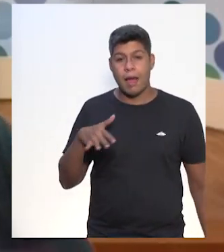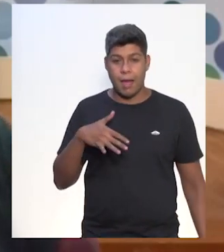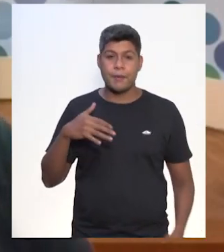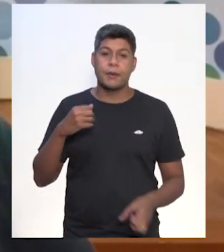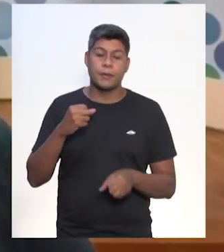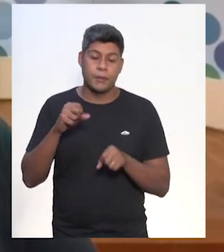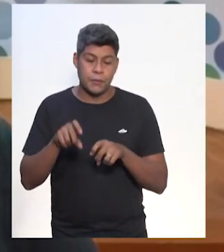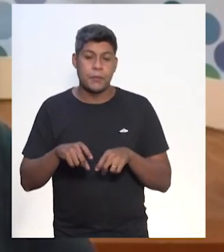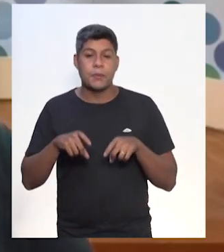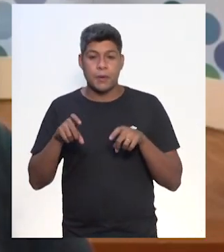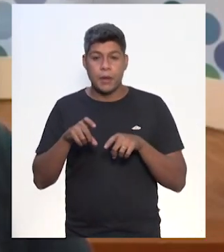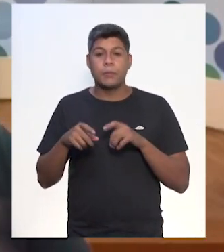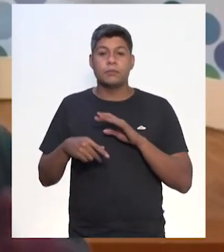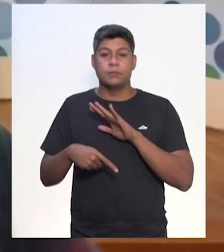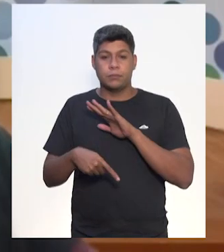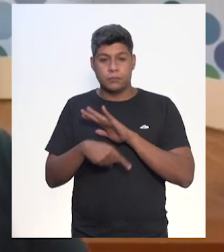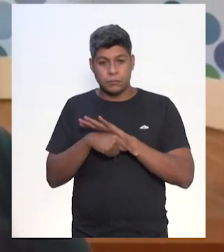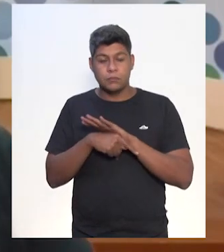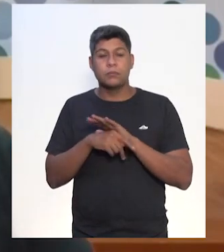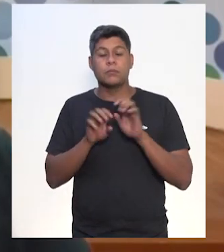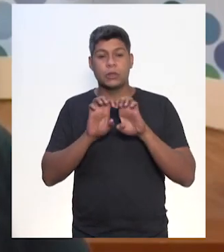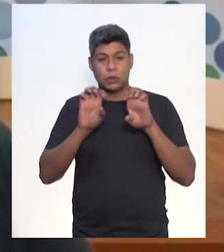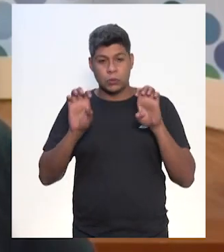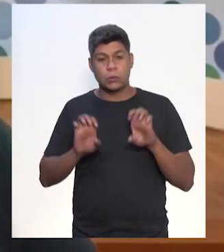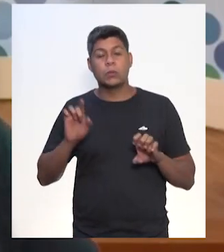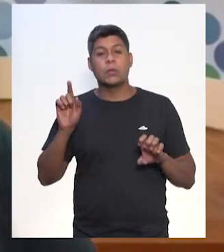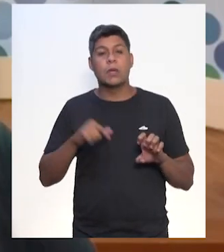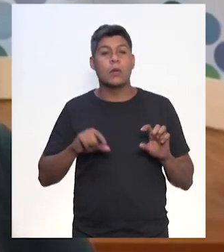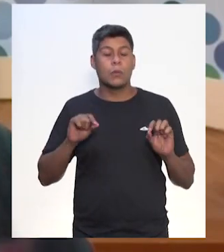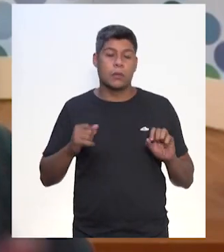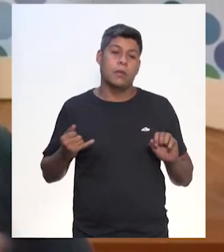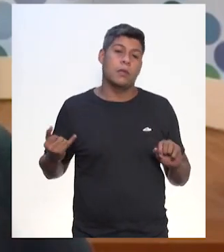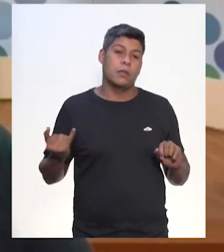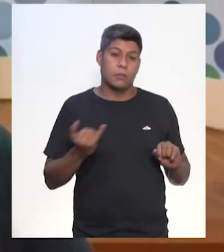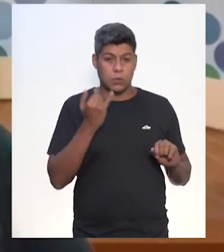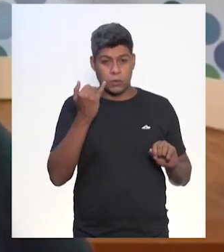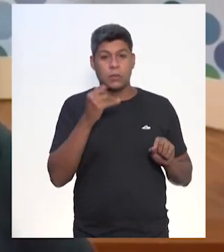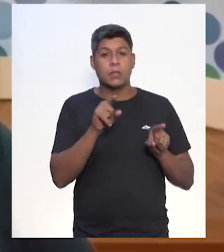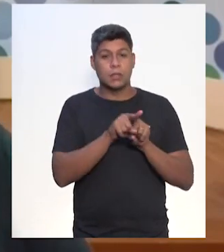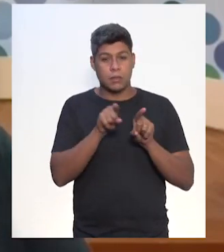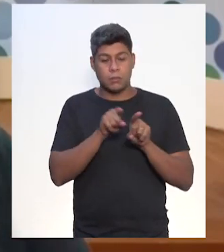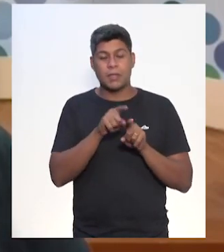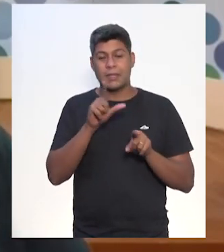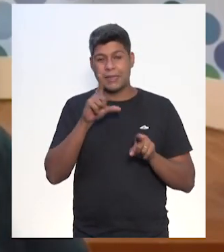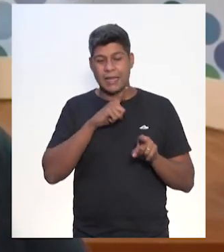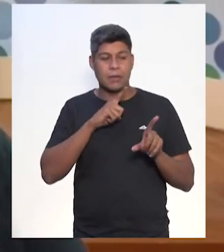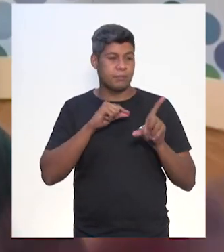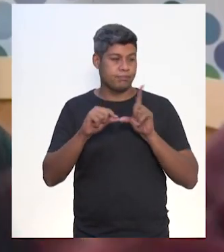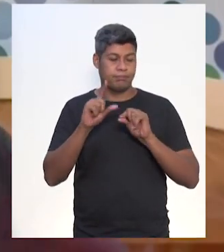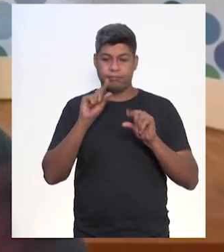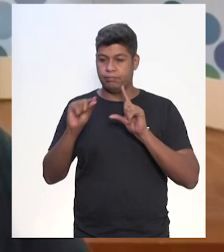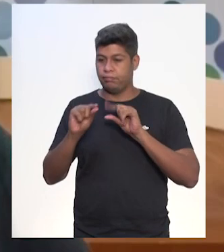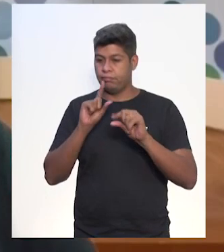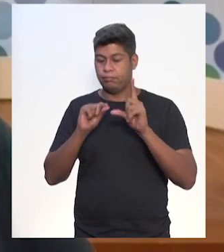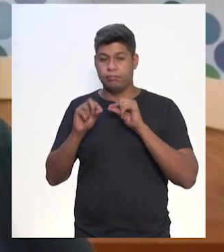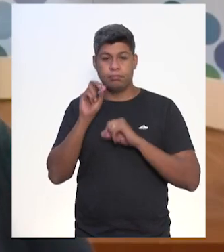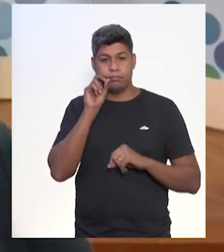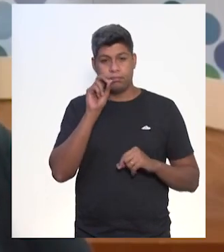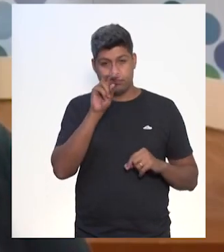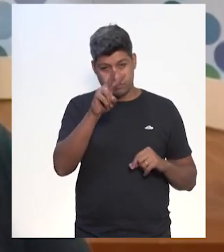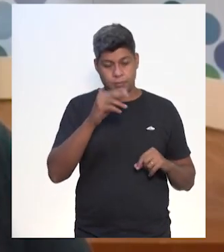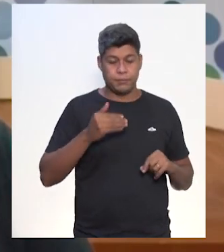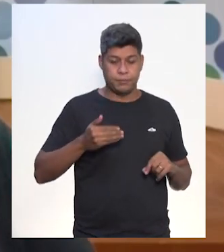As questões aí de infraestrutura são importantes, mas também tem o desordenamento urbano, que a gente vai ver até